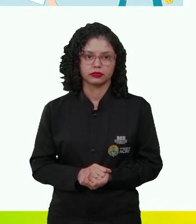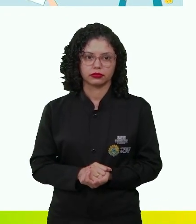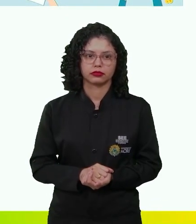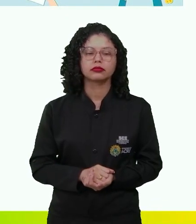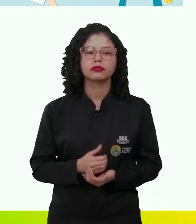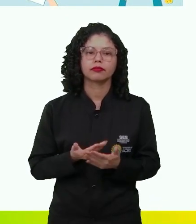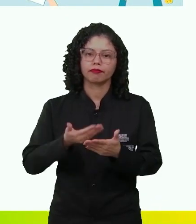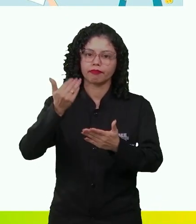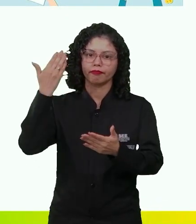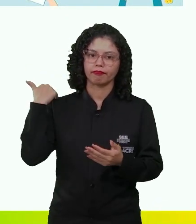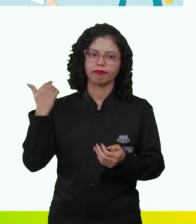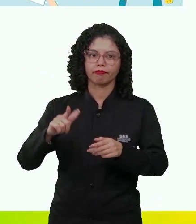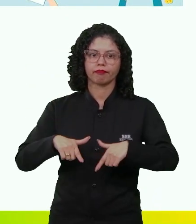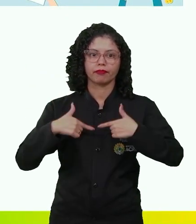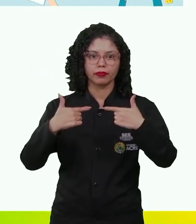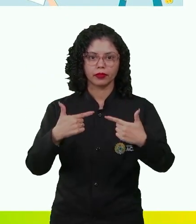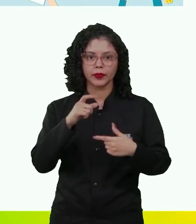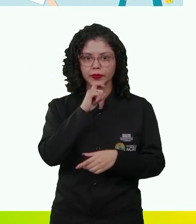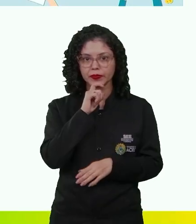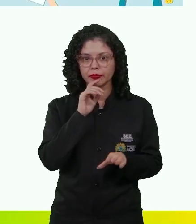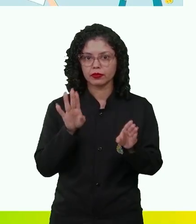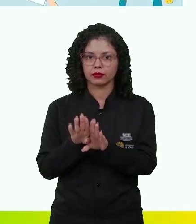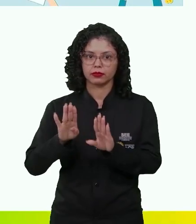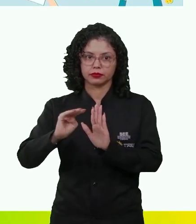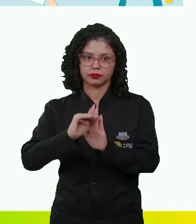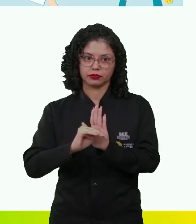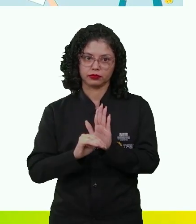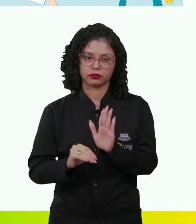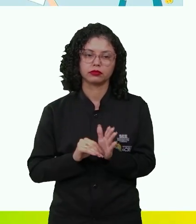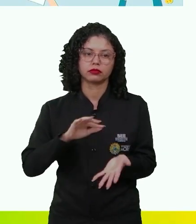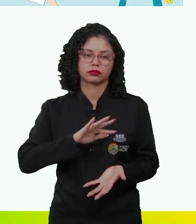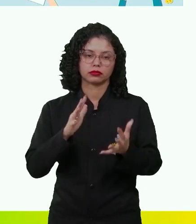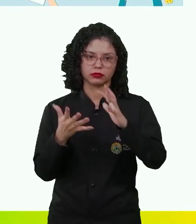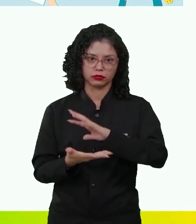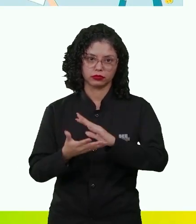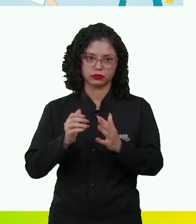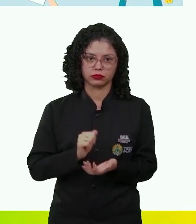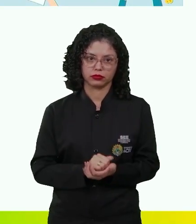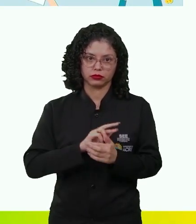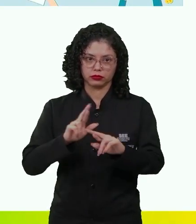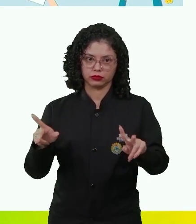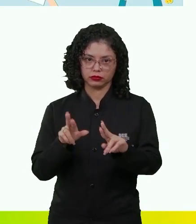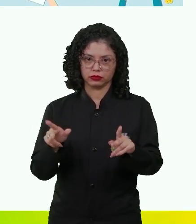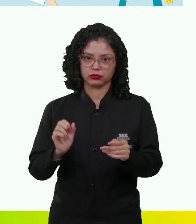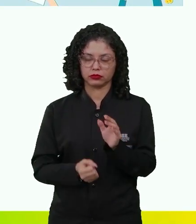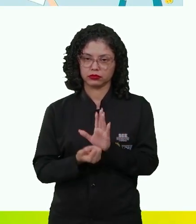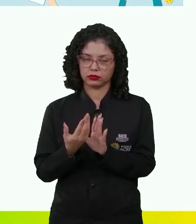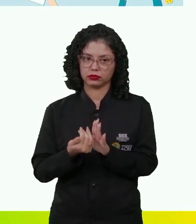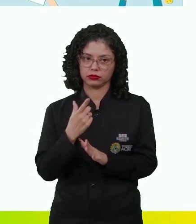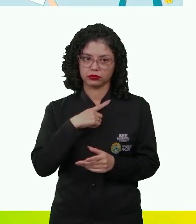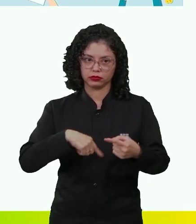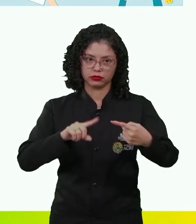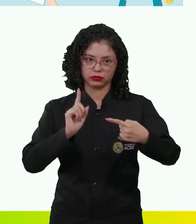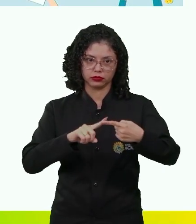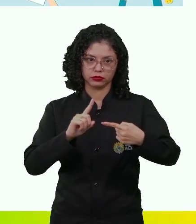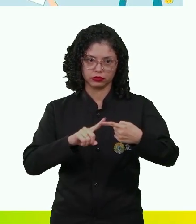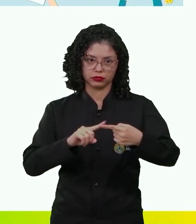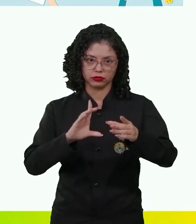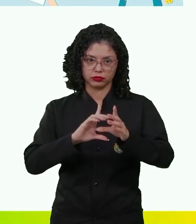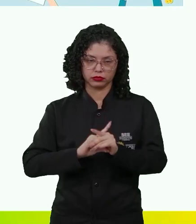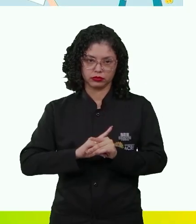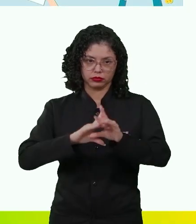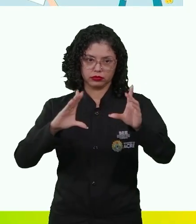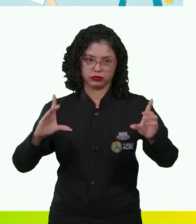nessa época, devido à Guerra Fria, também se classificavam os países de mundos. Dessa maneira, nós tínhamos o primeiro mundo,